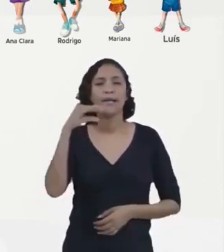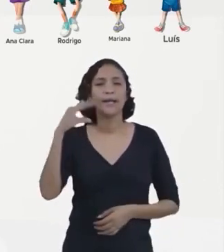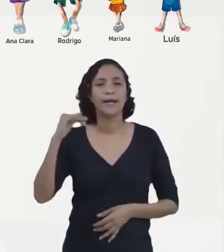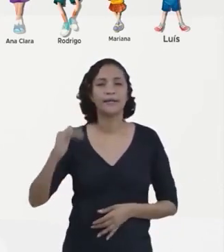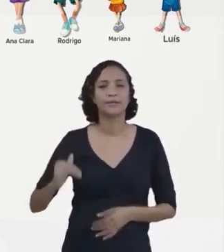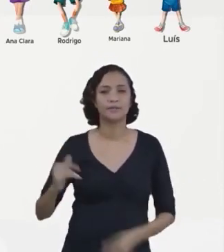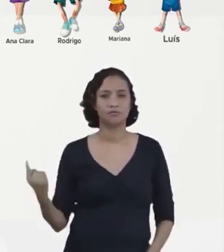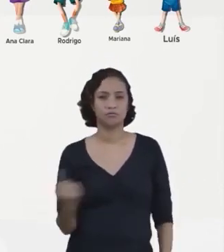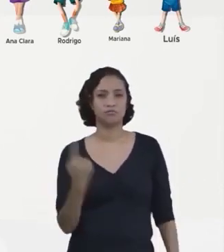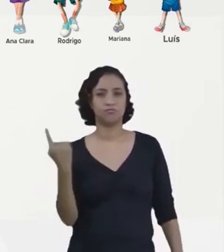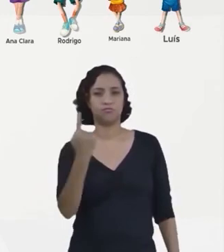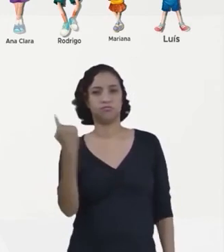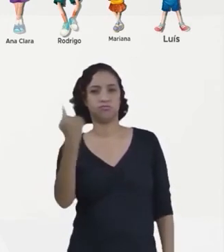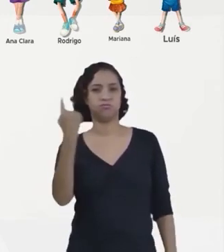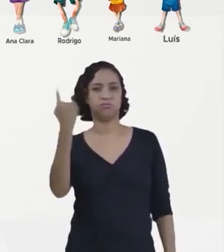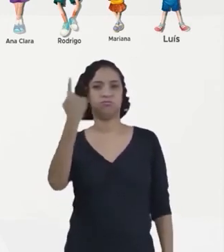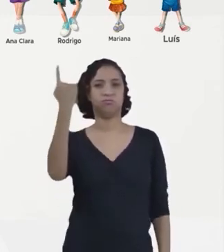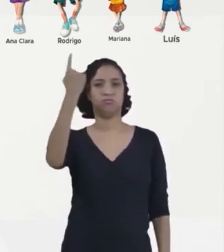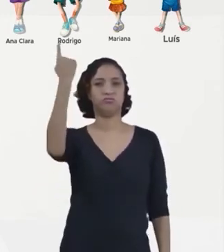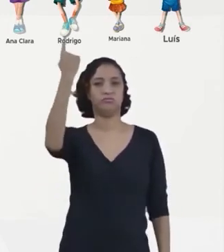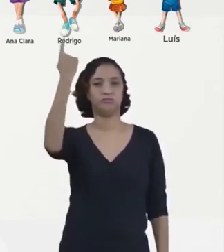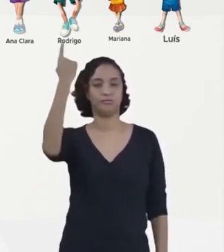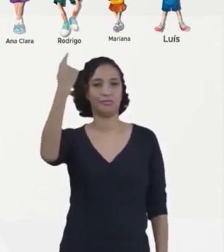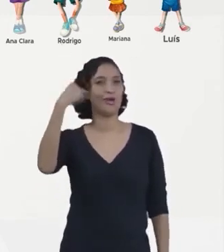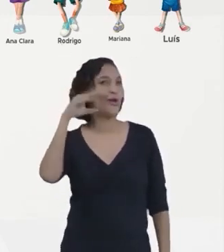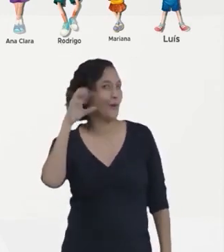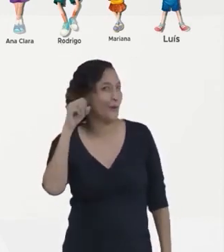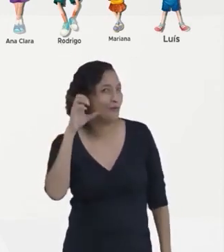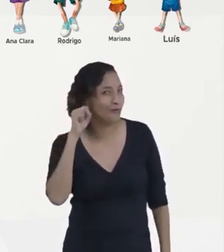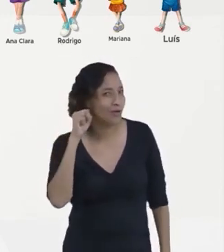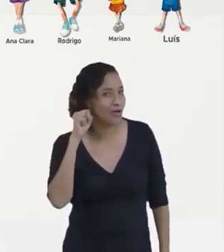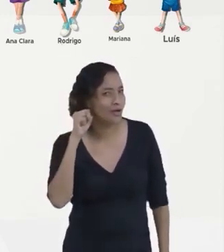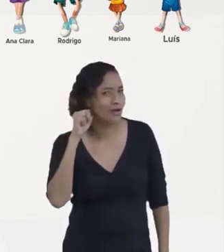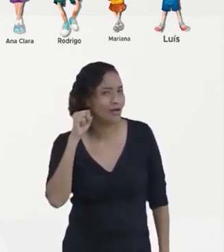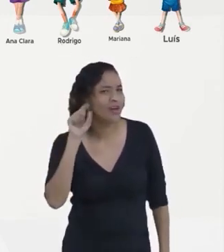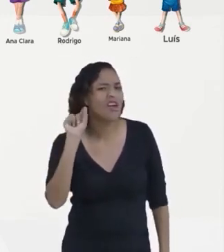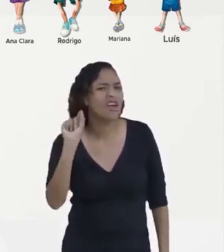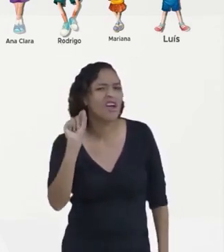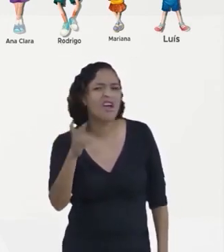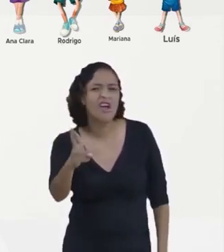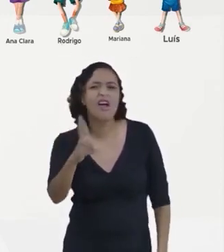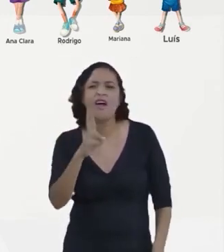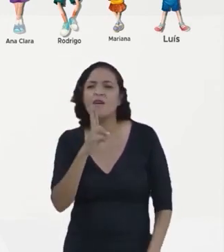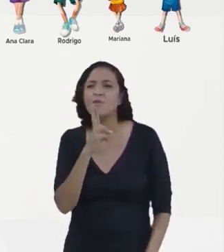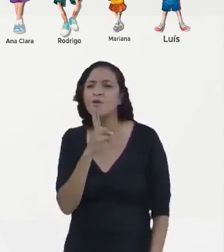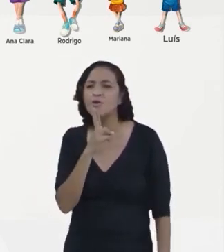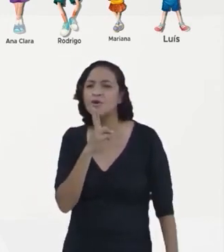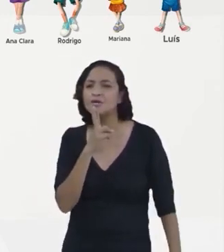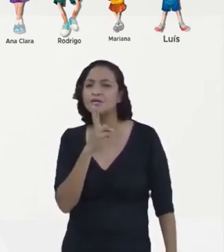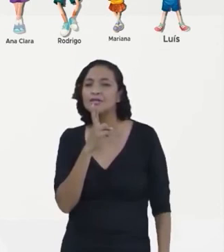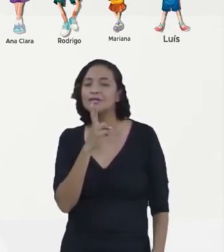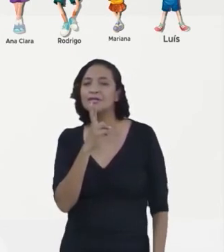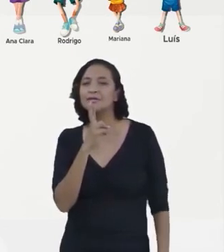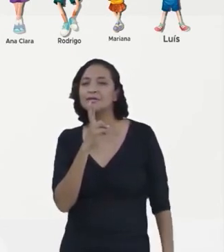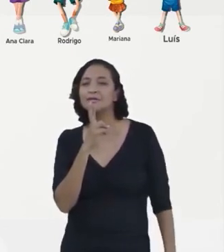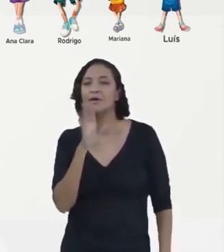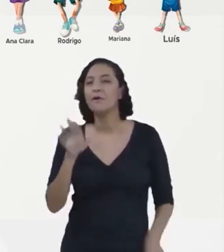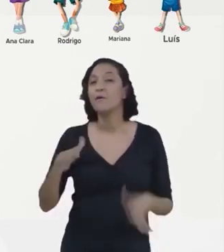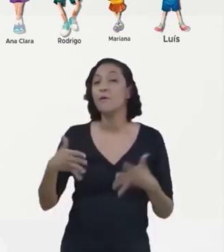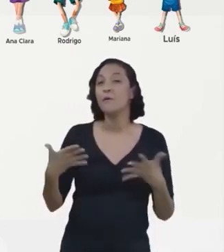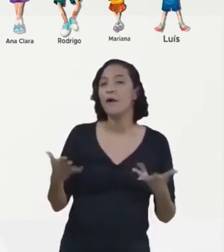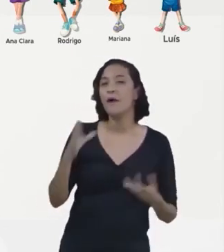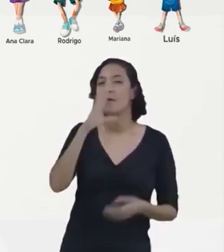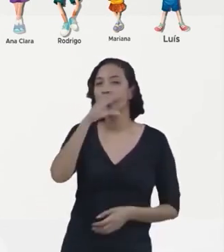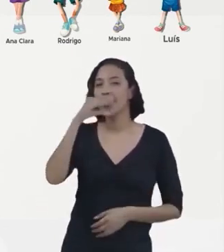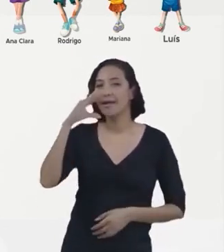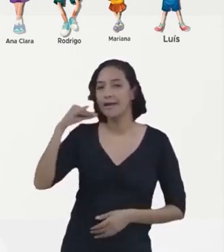Essa aí que vocês falaram, que falaram bem alto, eu ouvi daqui. Quem era a criança mais alta? Qual a criança mais